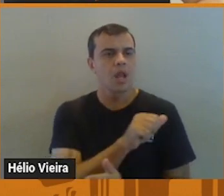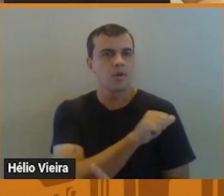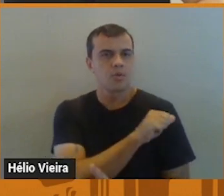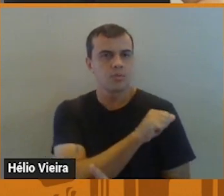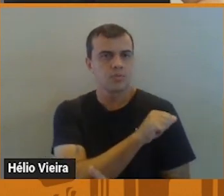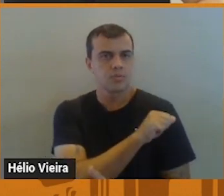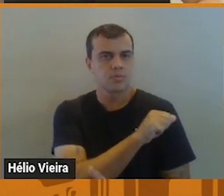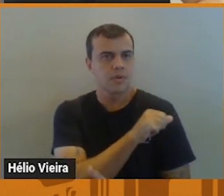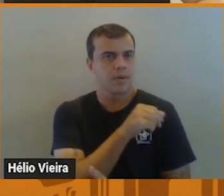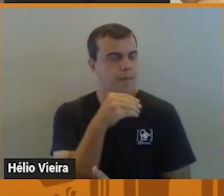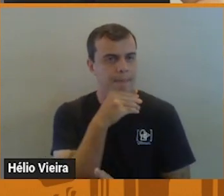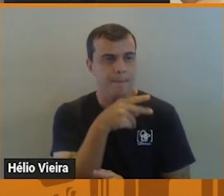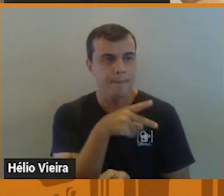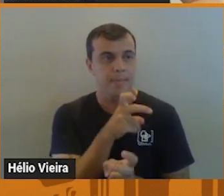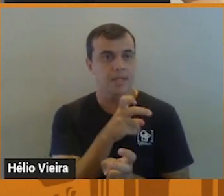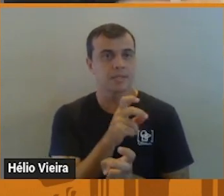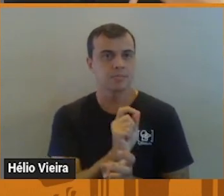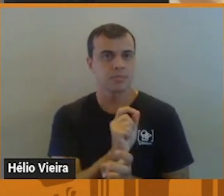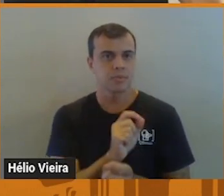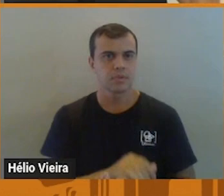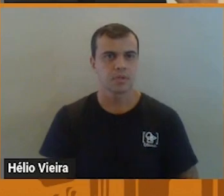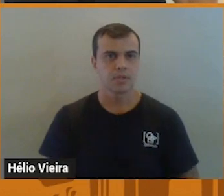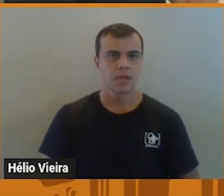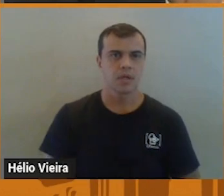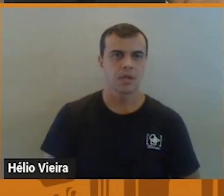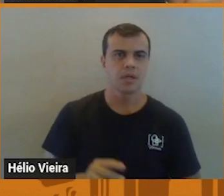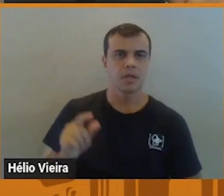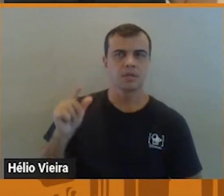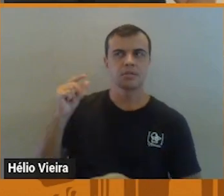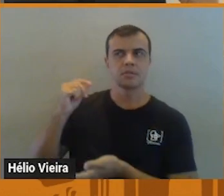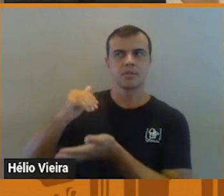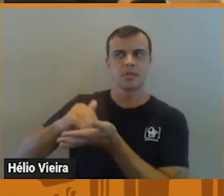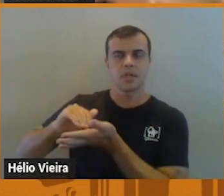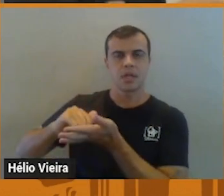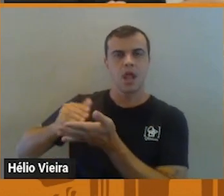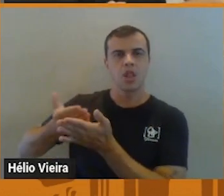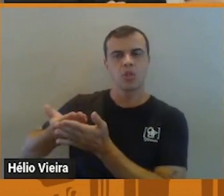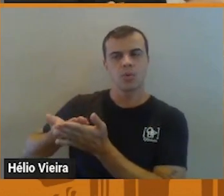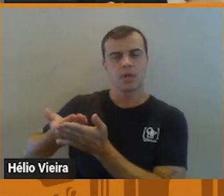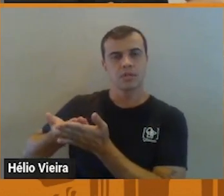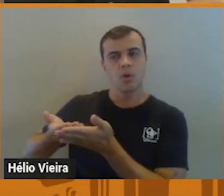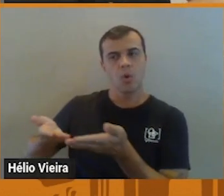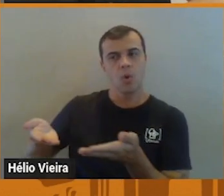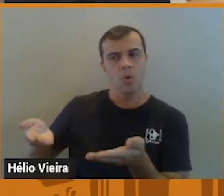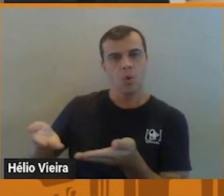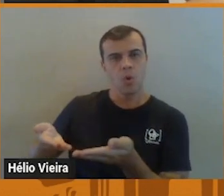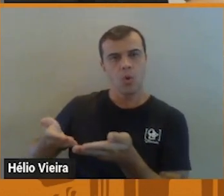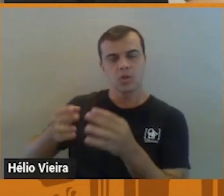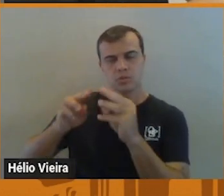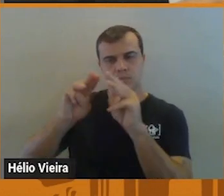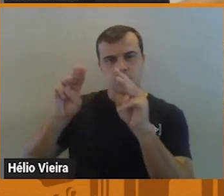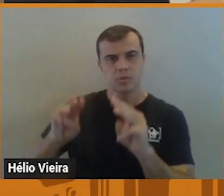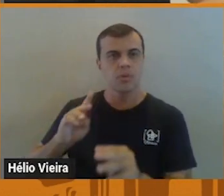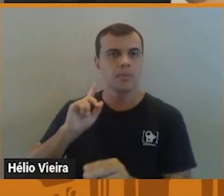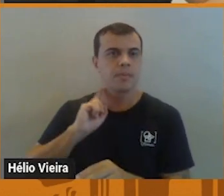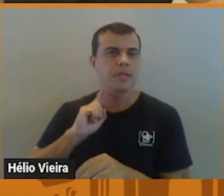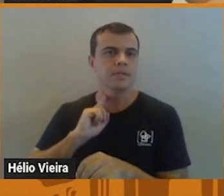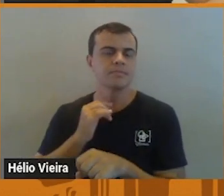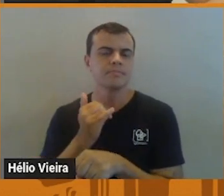alunos vejam que a antiga Secretaria de Educação hoje é o Museu de Minas e